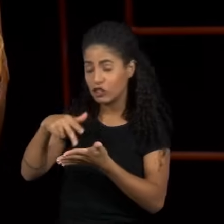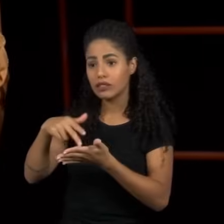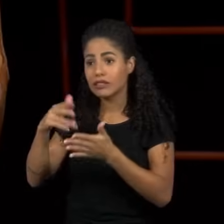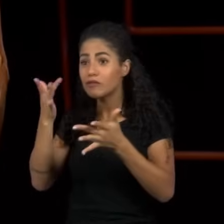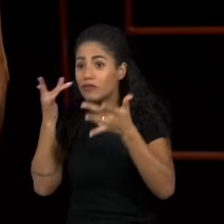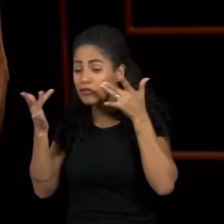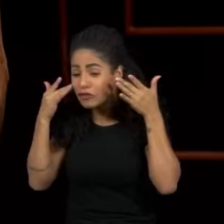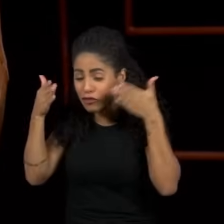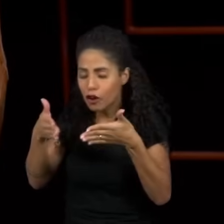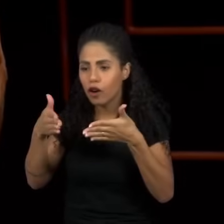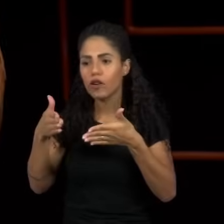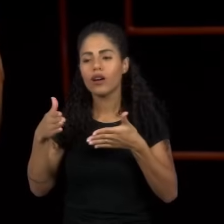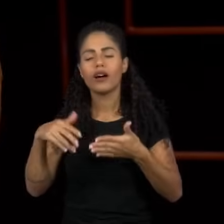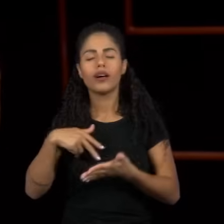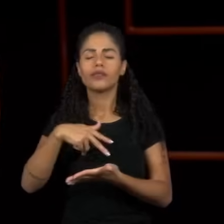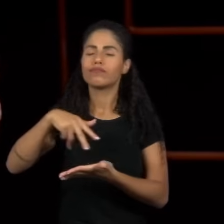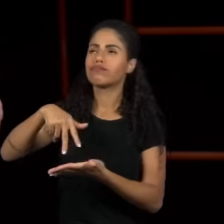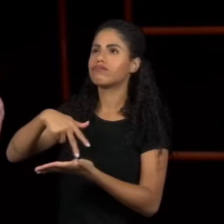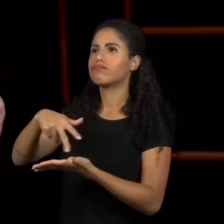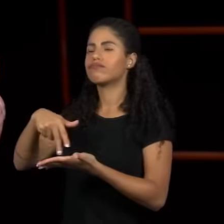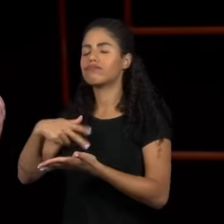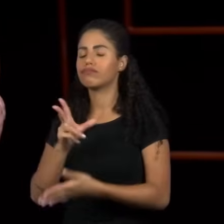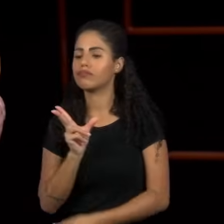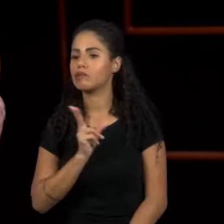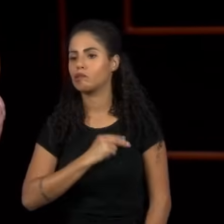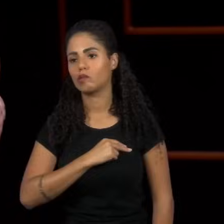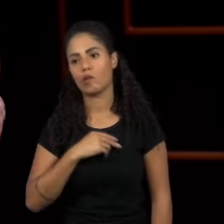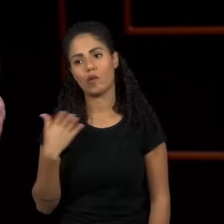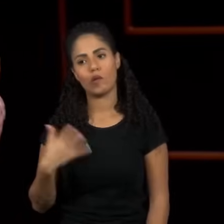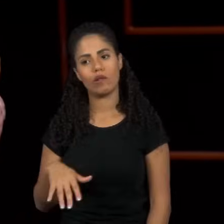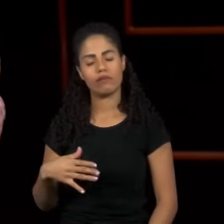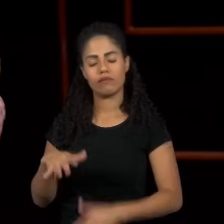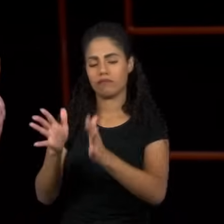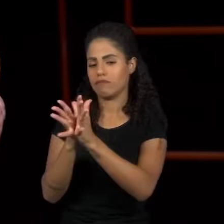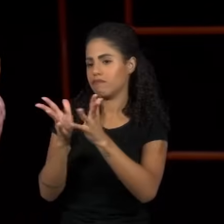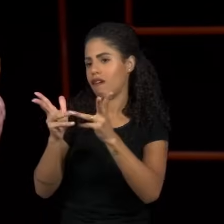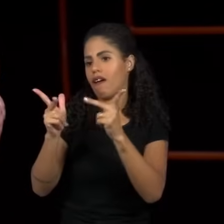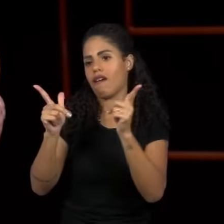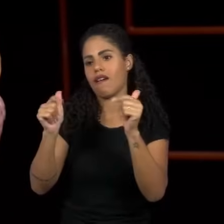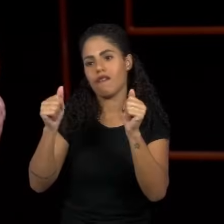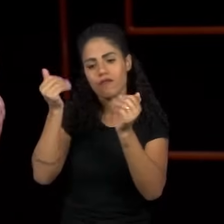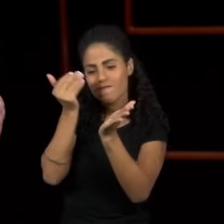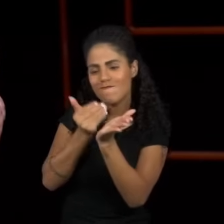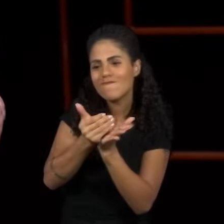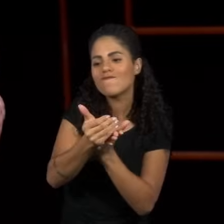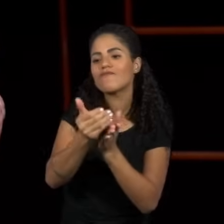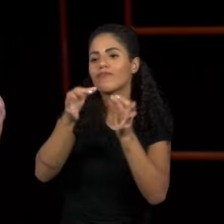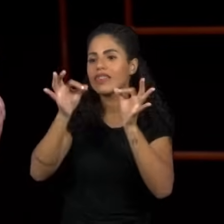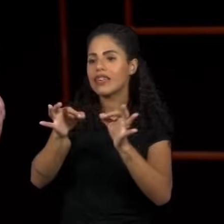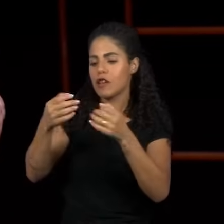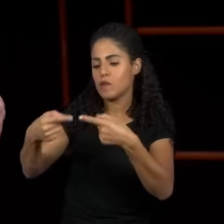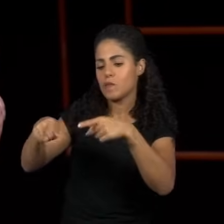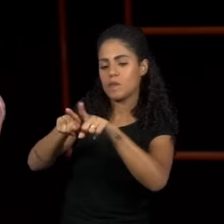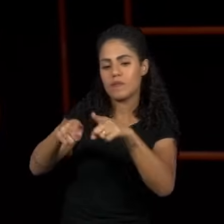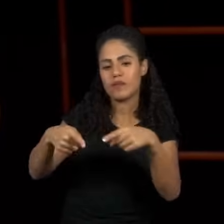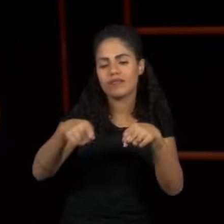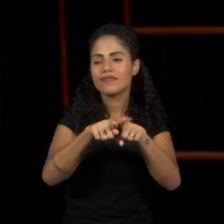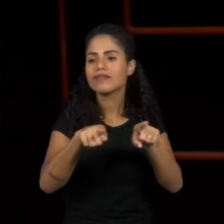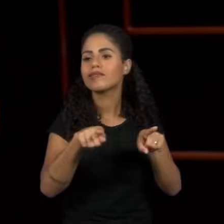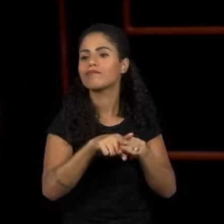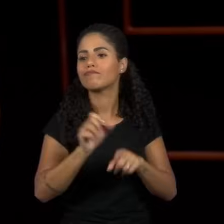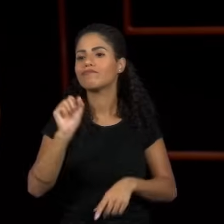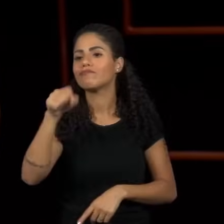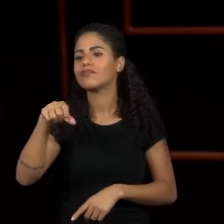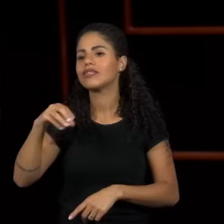dança-teatro. Uhum. Com Lilith e a Lua Negra, um espetáculo fantástico. E aí começou uma parceria, né? Uhum. Tive